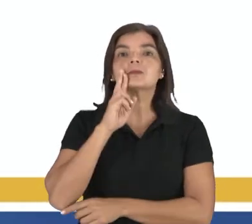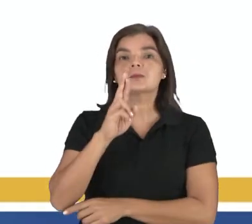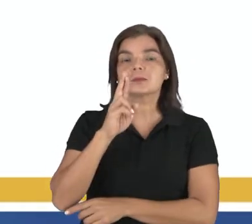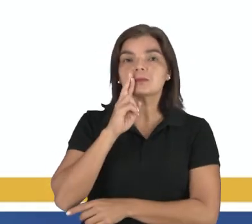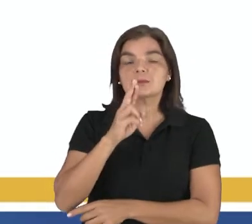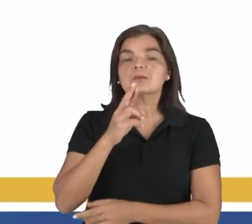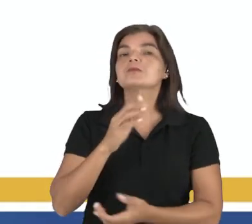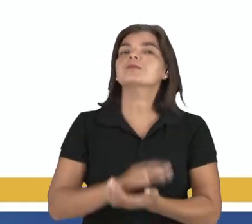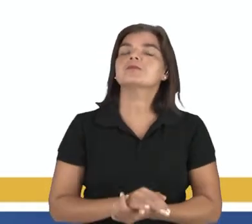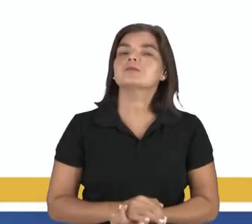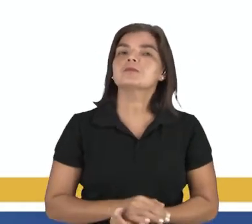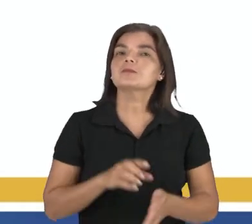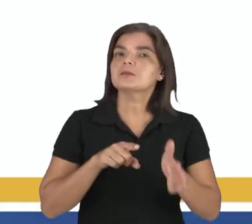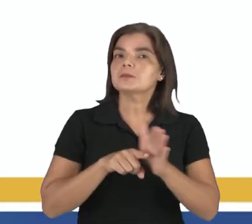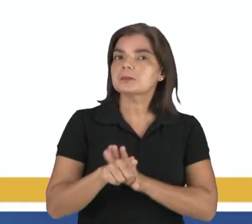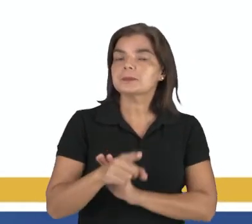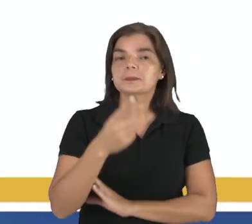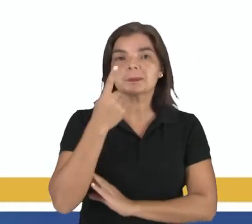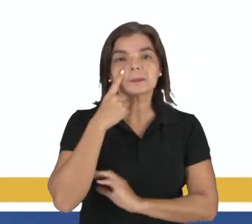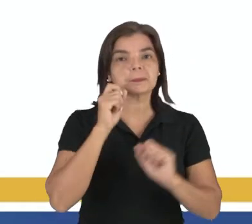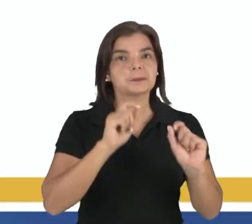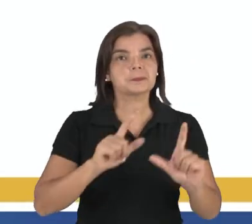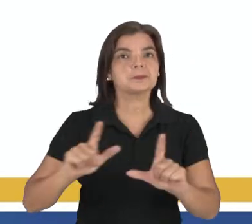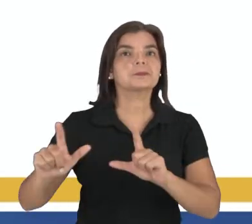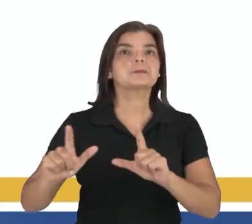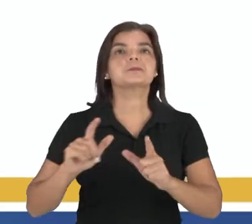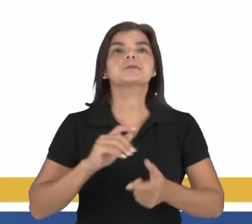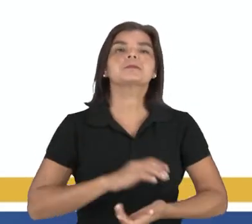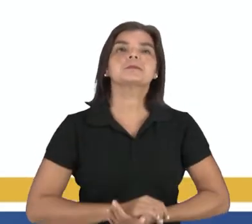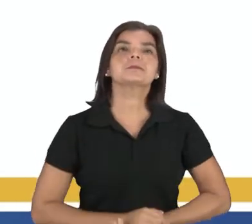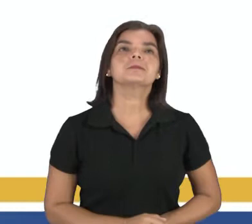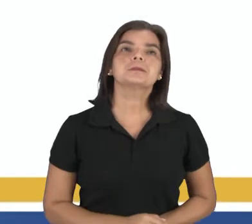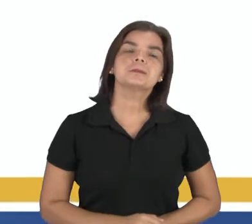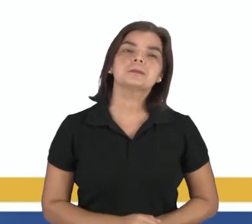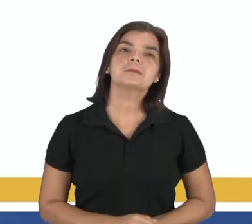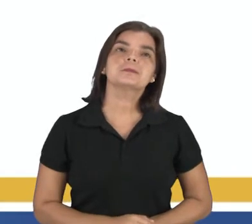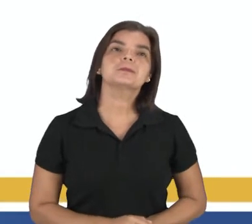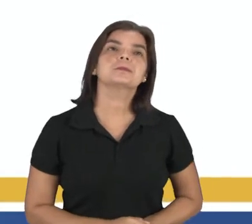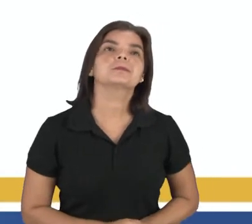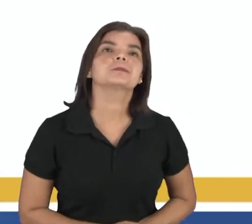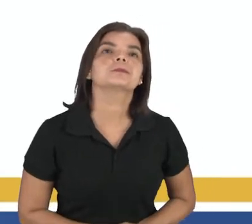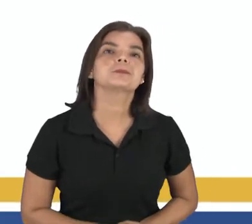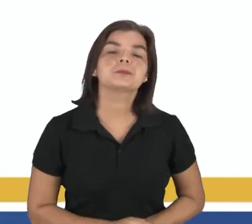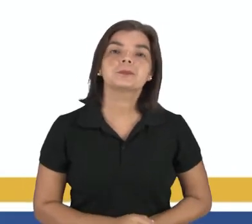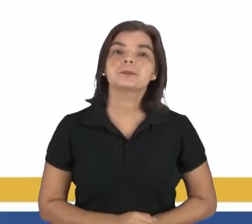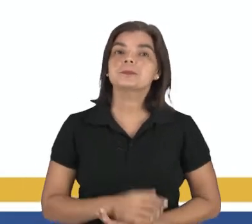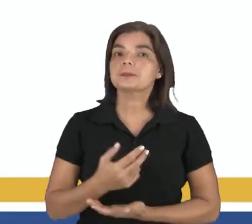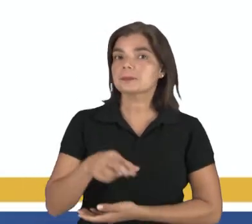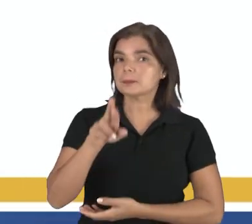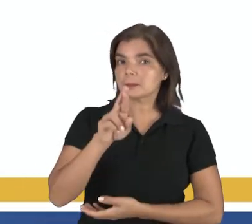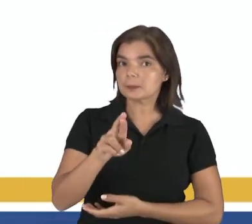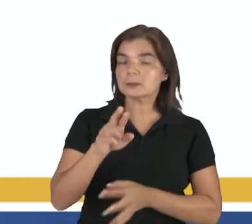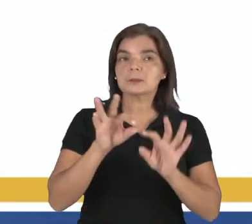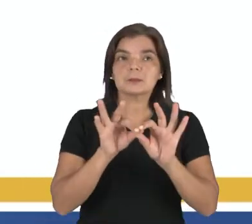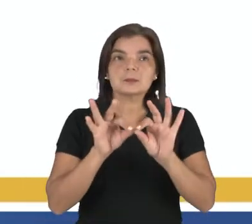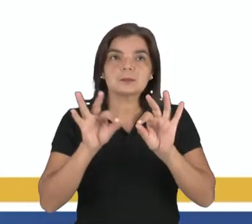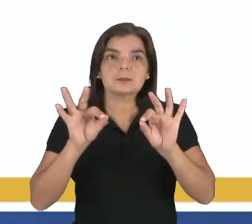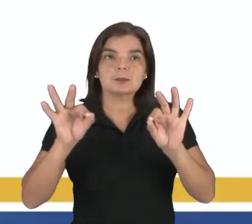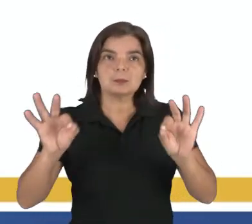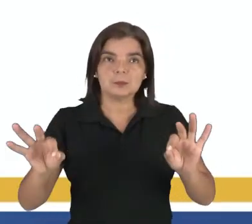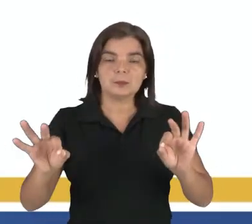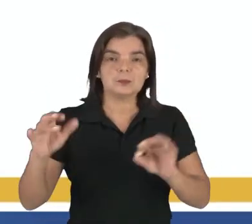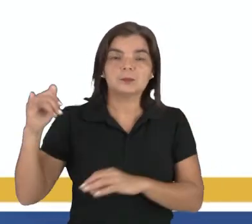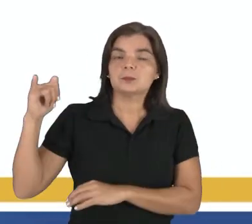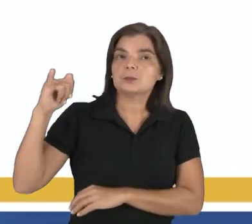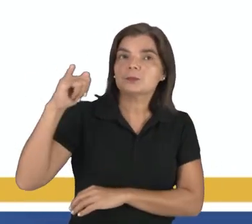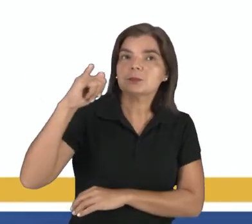para essa situação. Então, acompanhe comigo aí, novamente o material. Então, nesse caso, a razão entre a